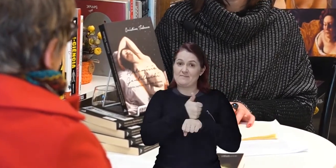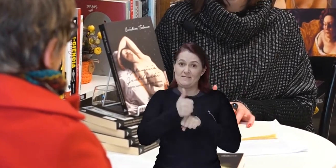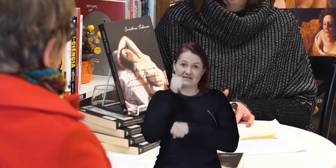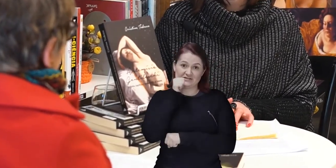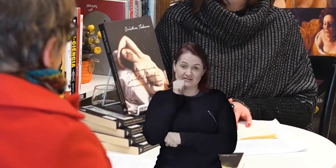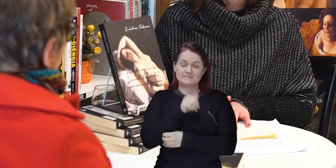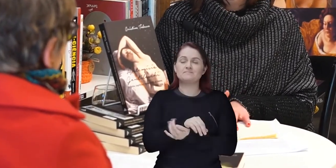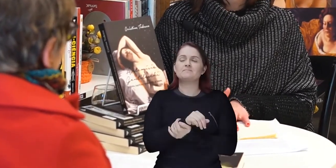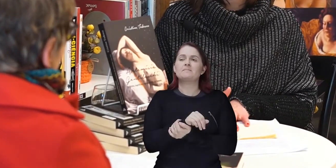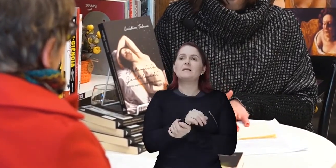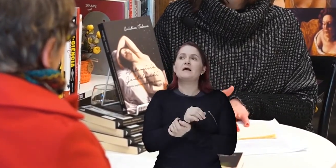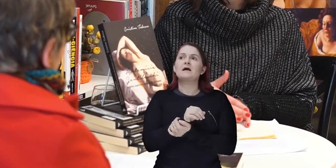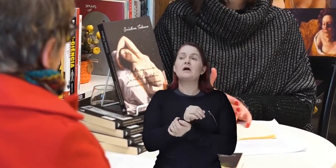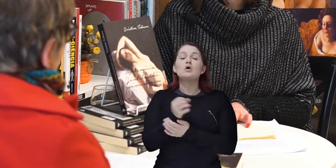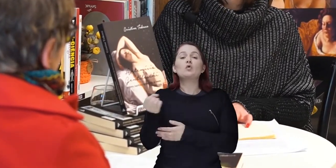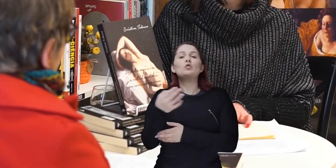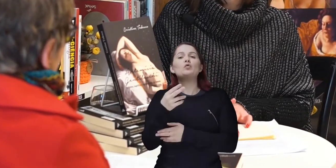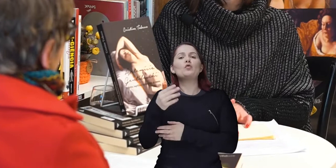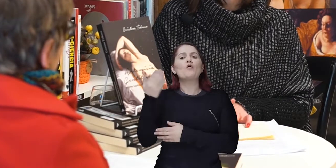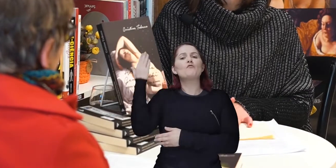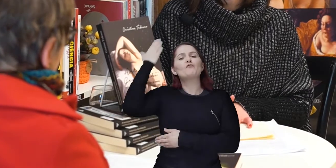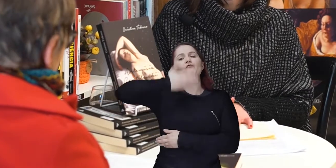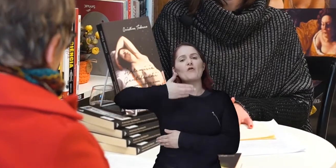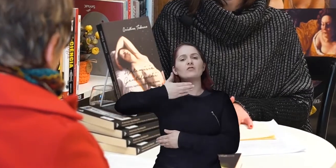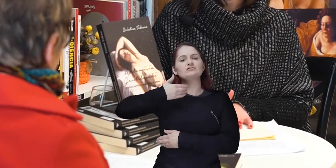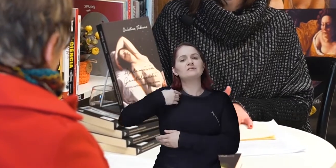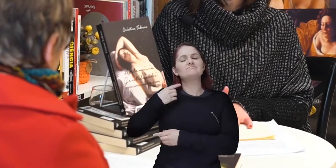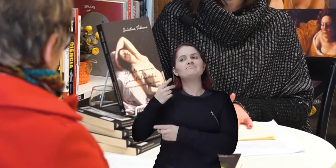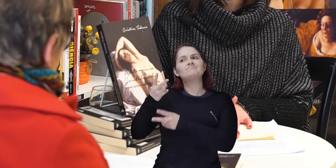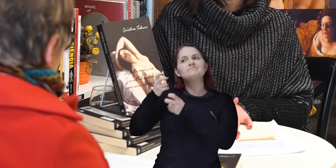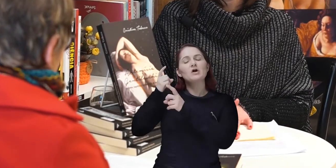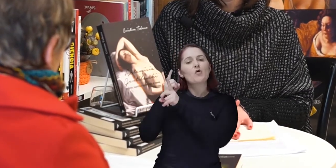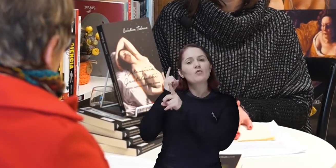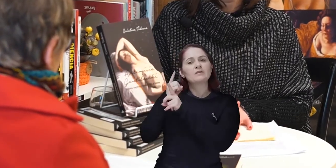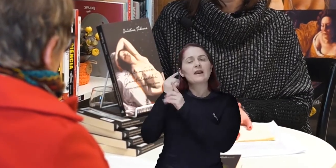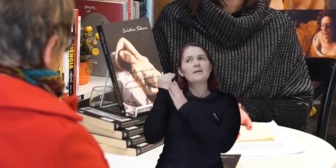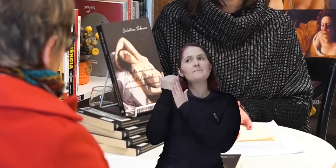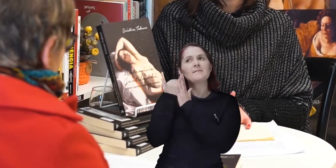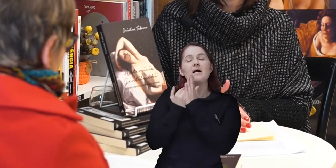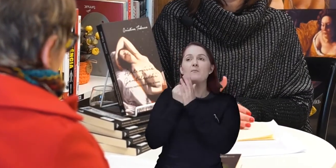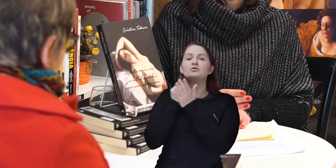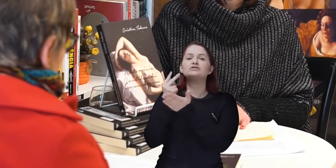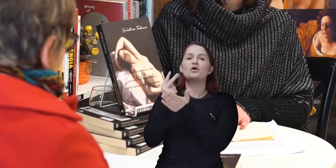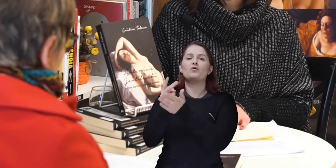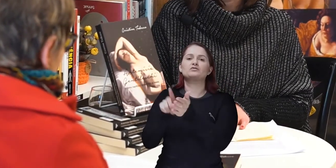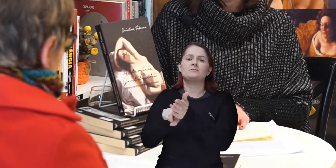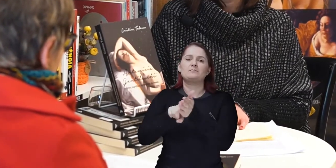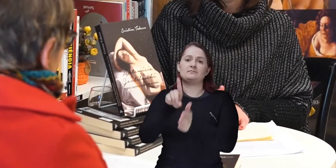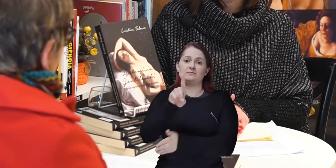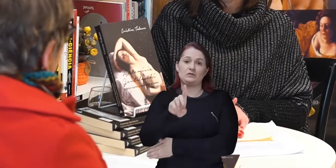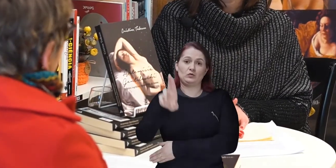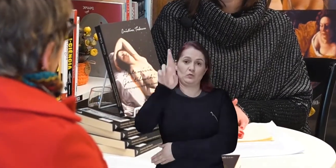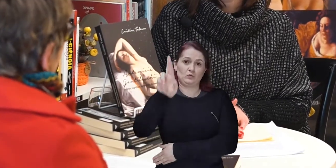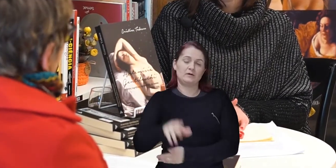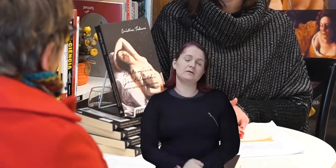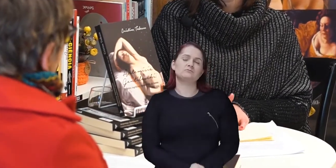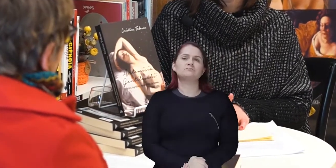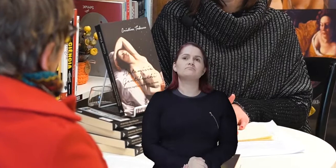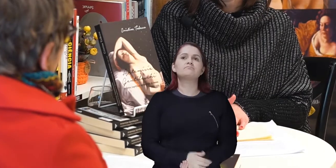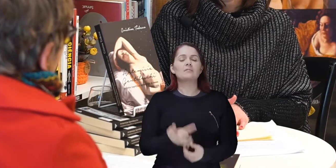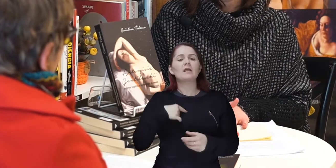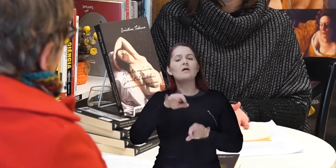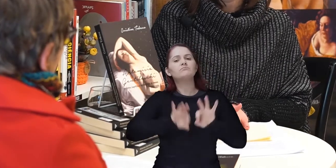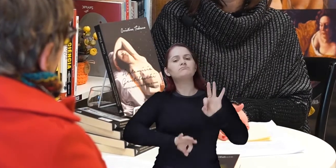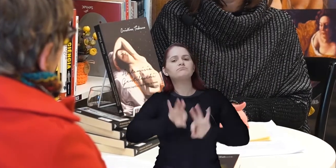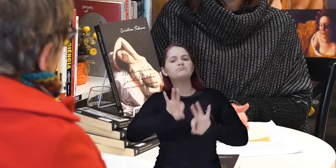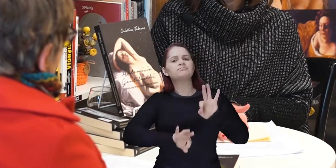a respeito dessa artista, abordando esse novo conjunto de fontes que eu tinha identificado, tinha percebido a existência deles nas